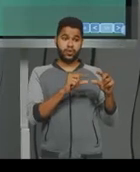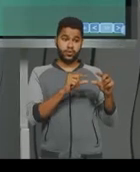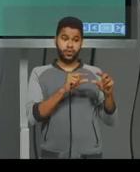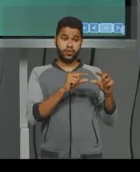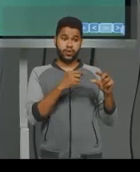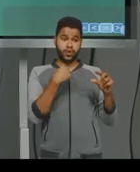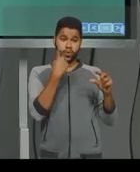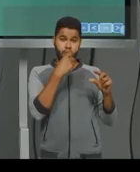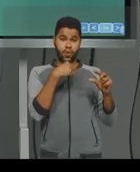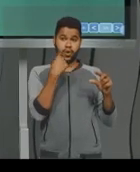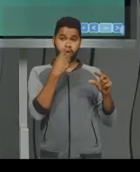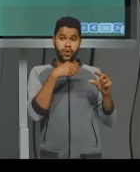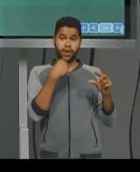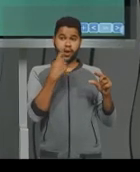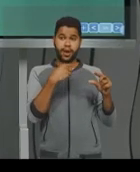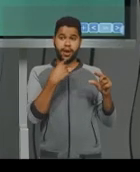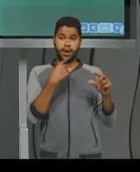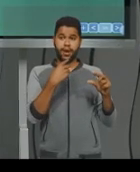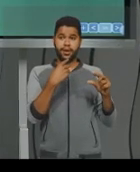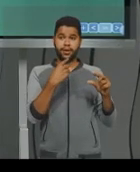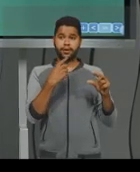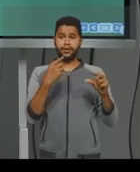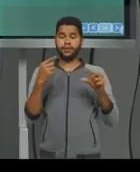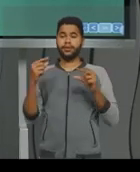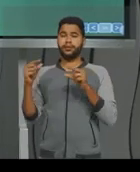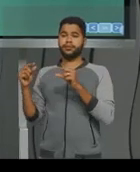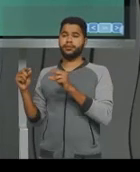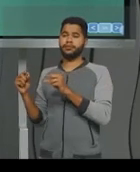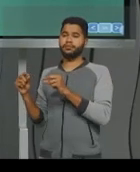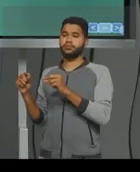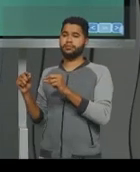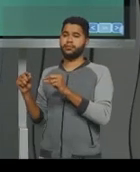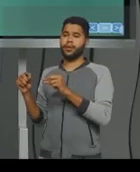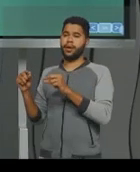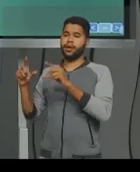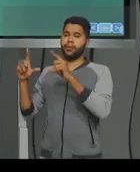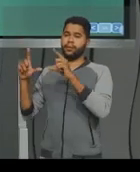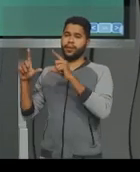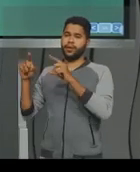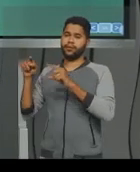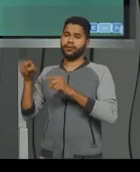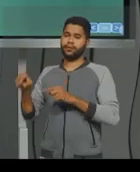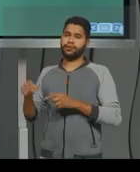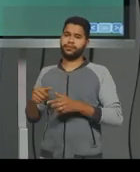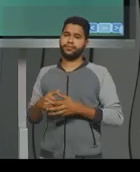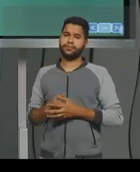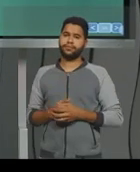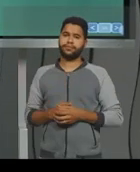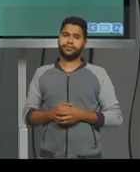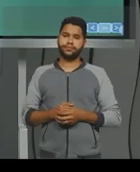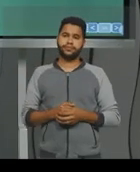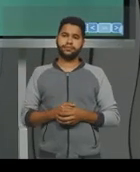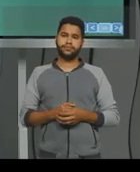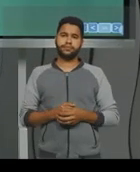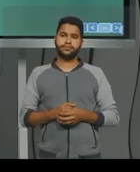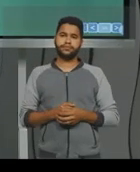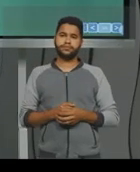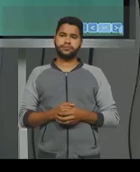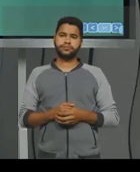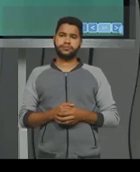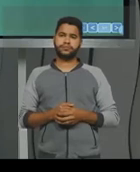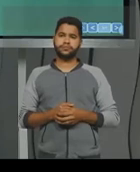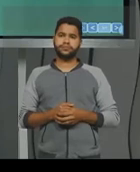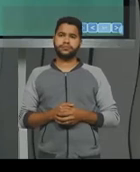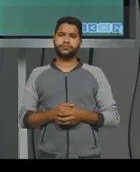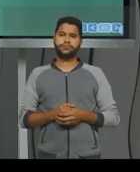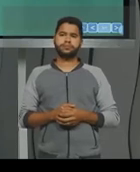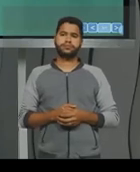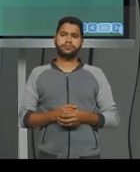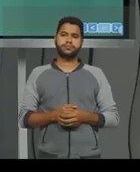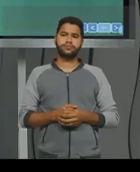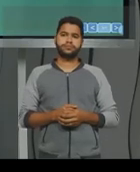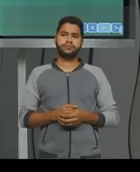trabalho, né, de horas por dia, né, aqui ó, é horas por dia, tá? Horas por dia. E aqui também horas por